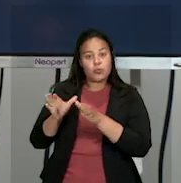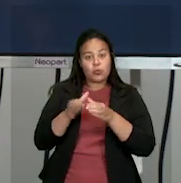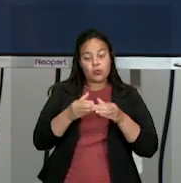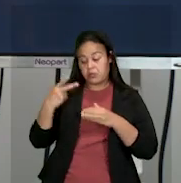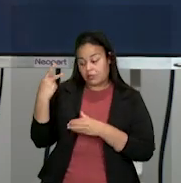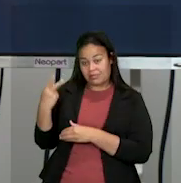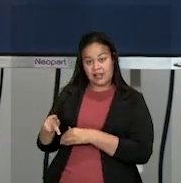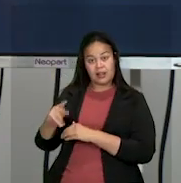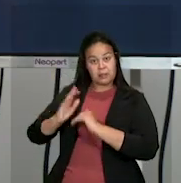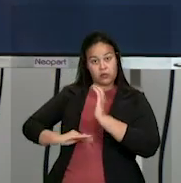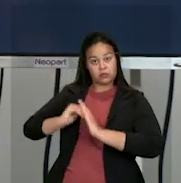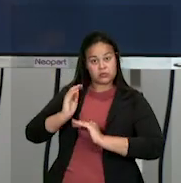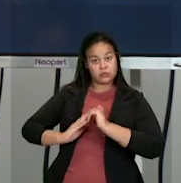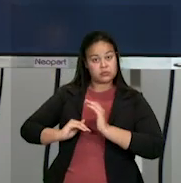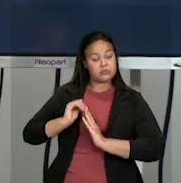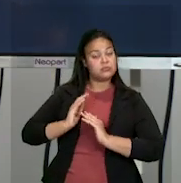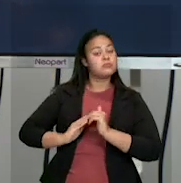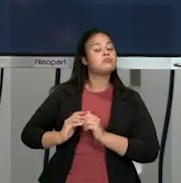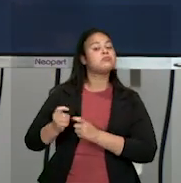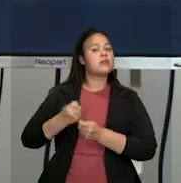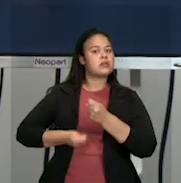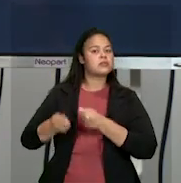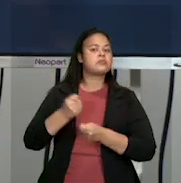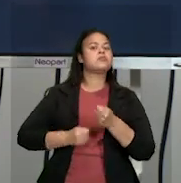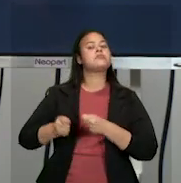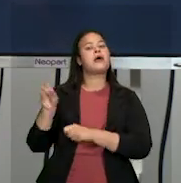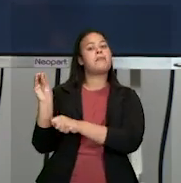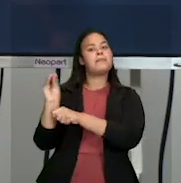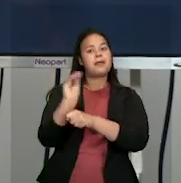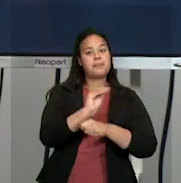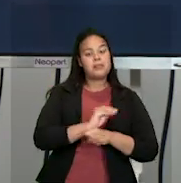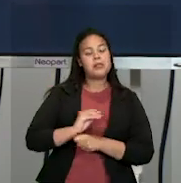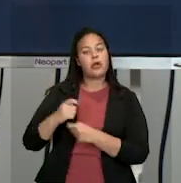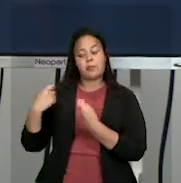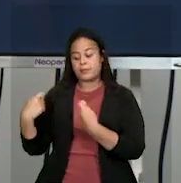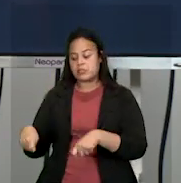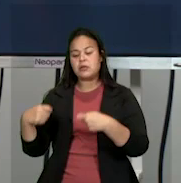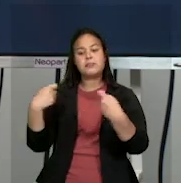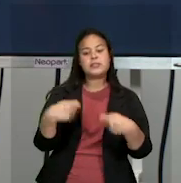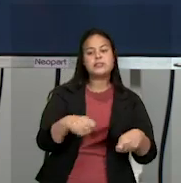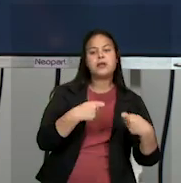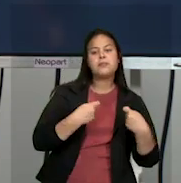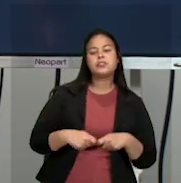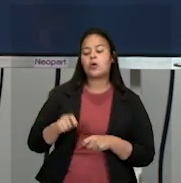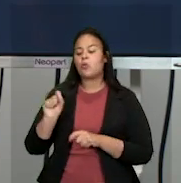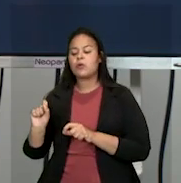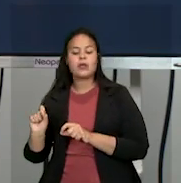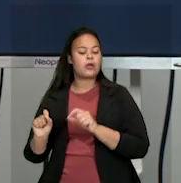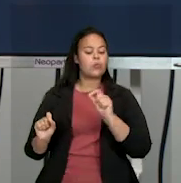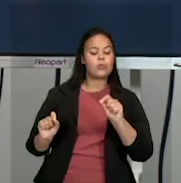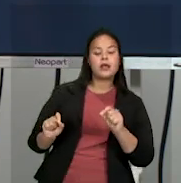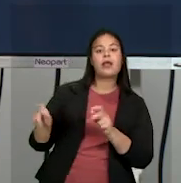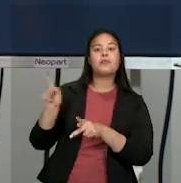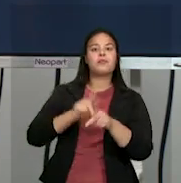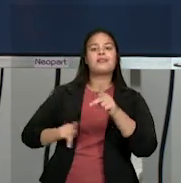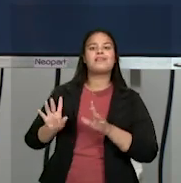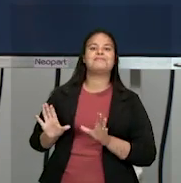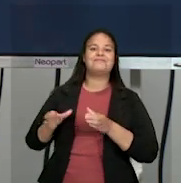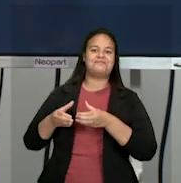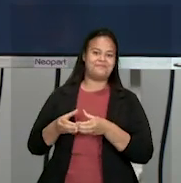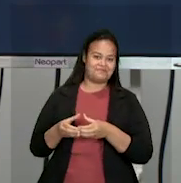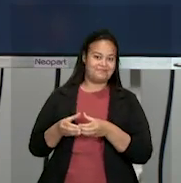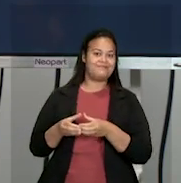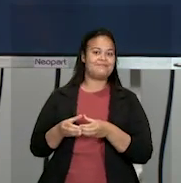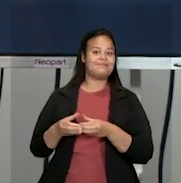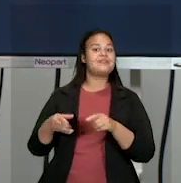equipe, vai administrar, cuidar das necessidades dessa população, tanto